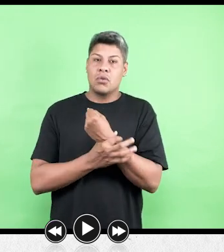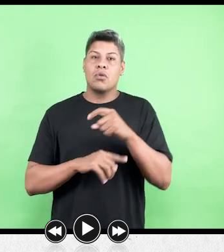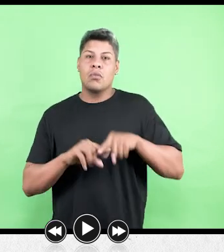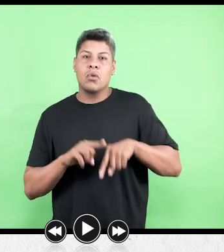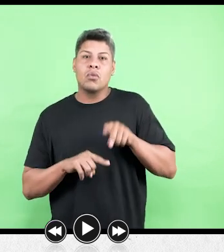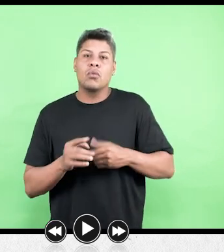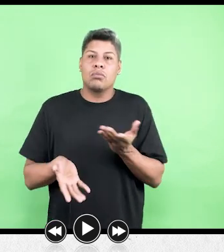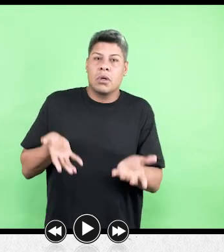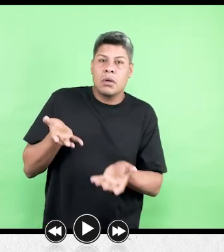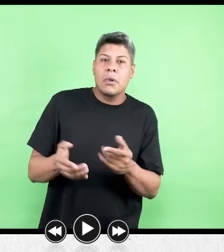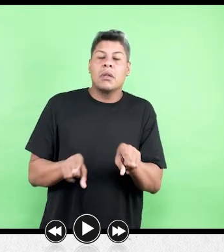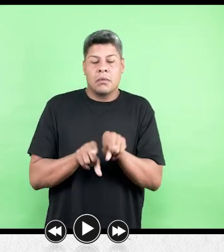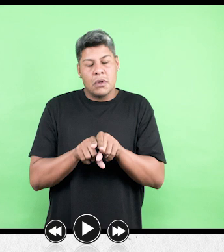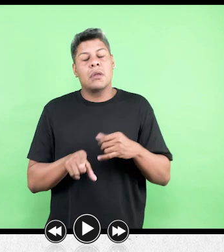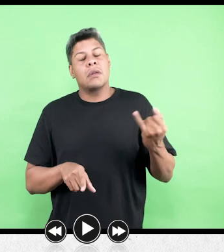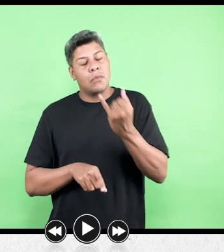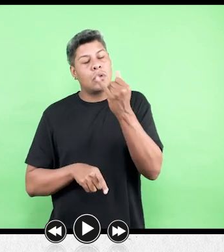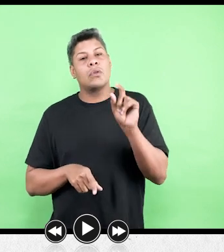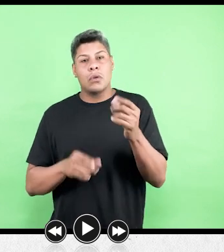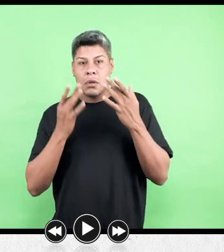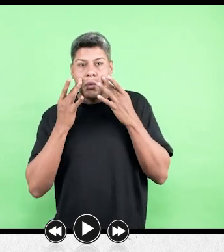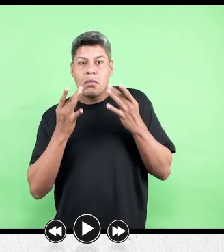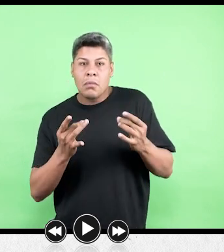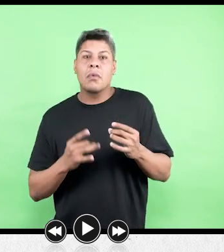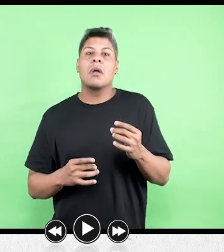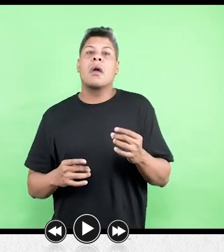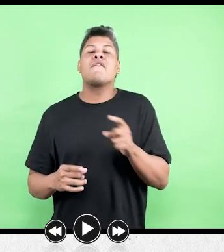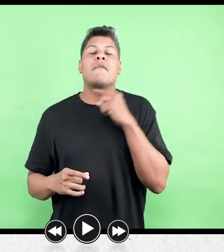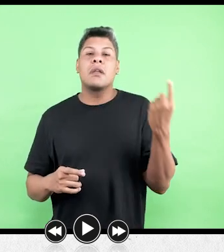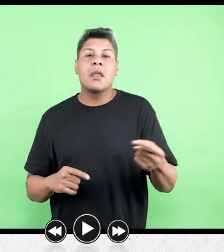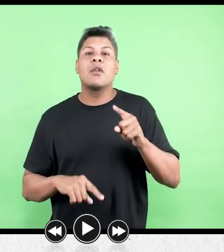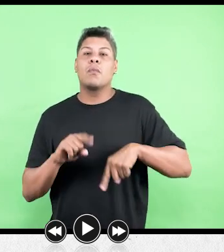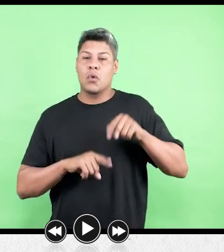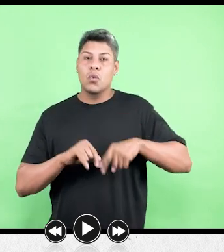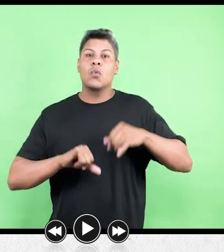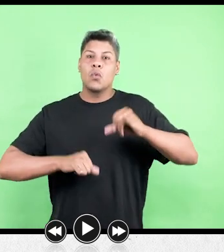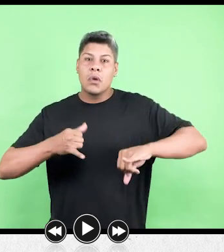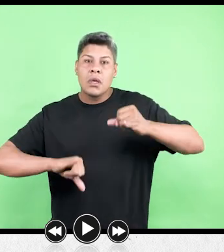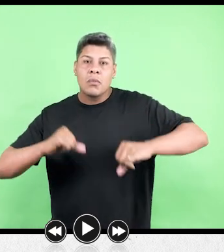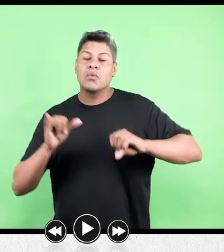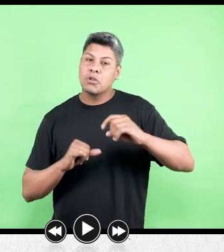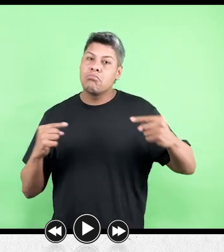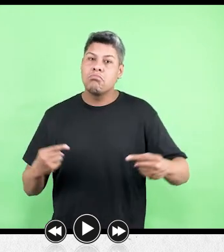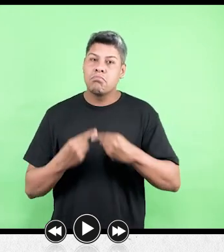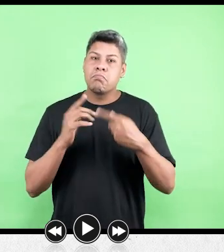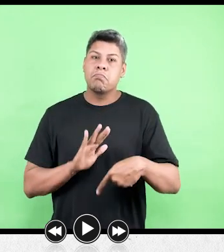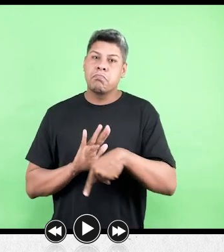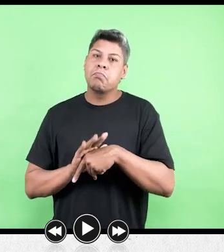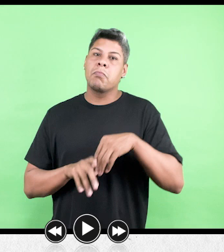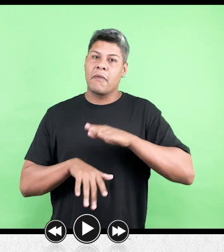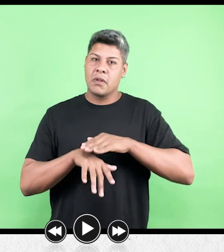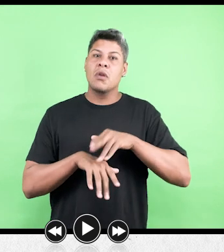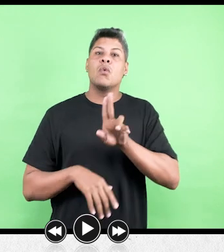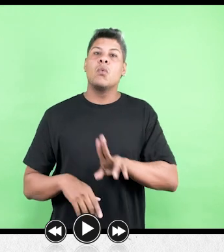de tratamento. Além disso, é importante se atentar, né, com a validade dos produtos químicos, se eles estão realmente de acordo para poder fazer